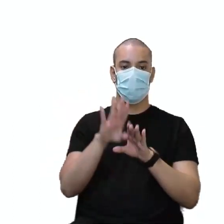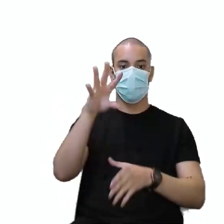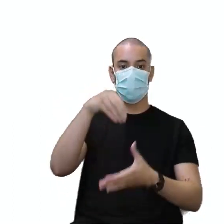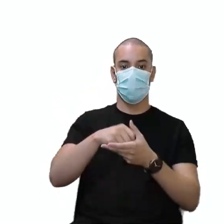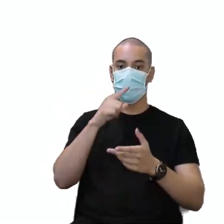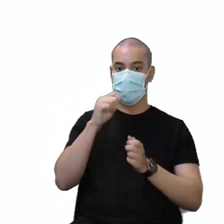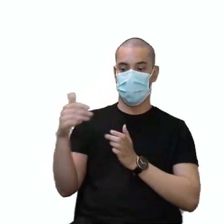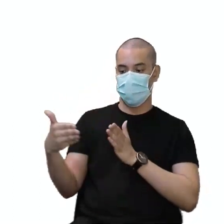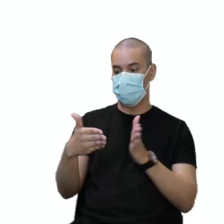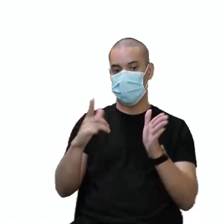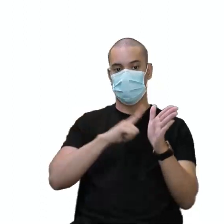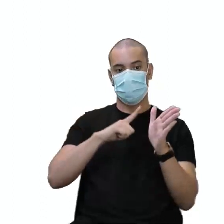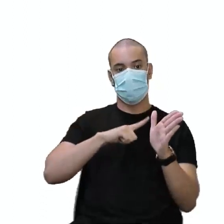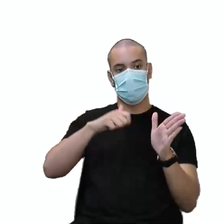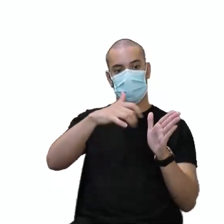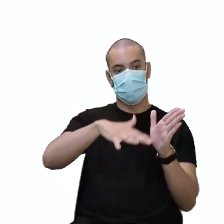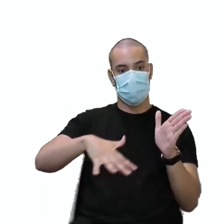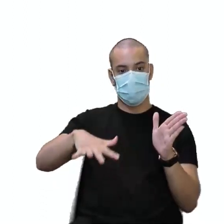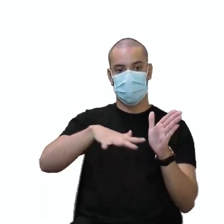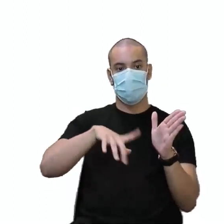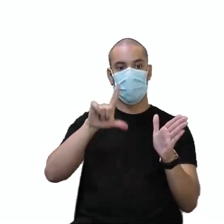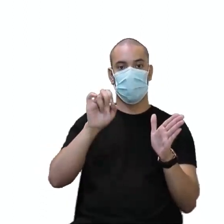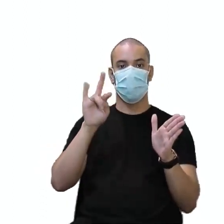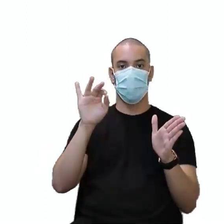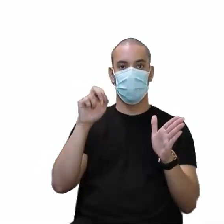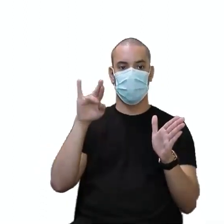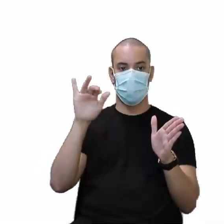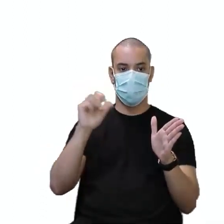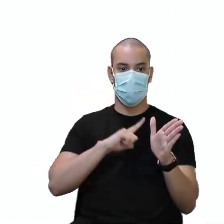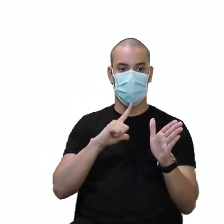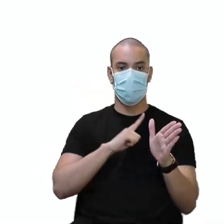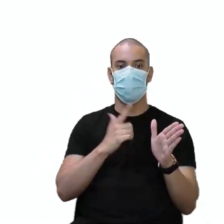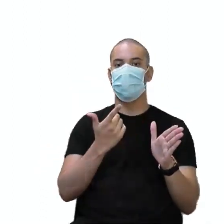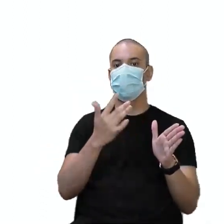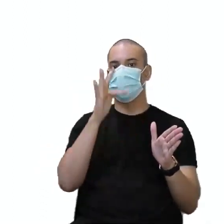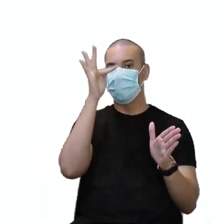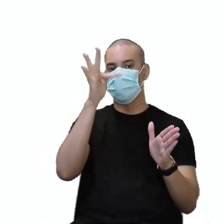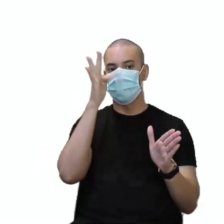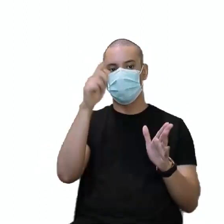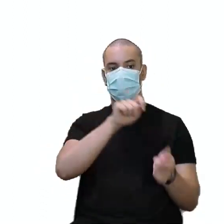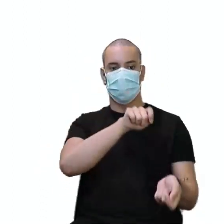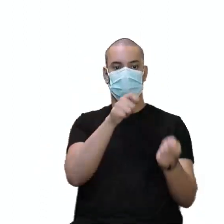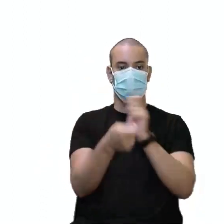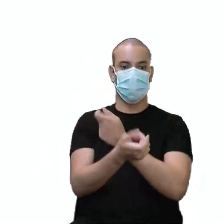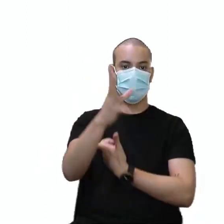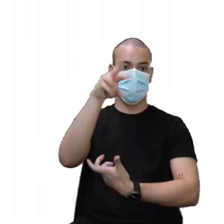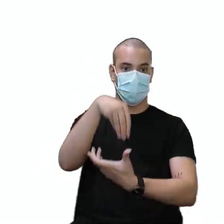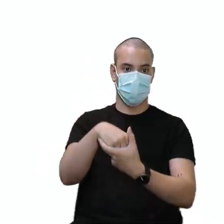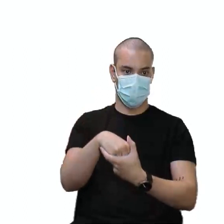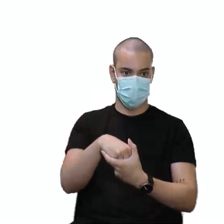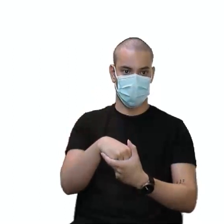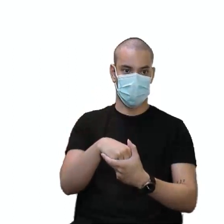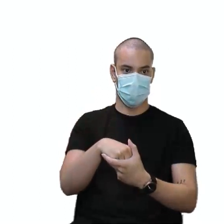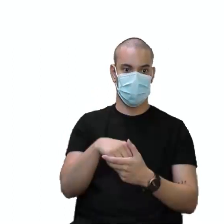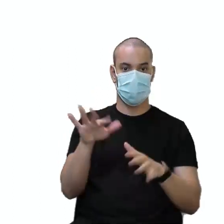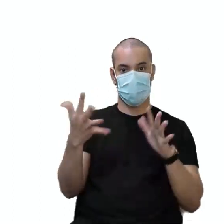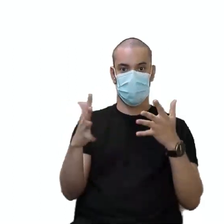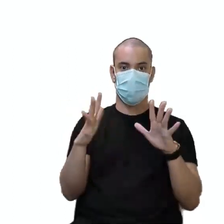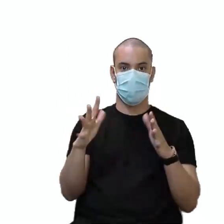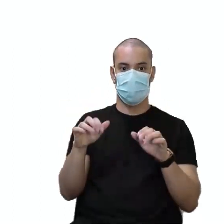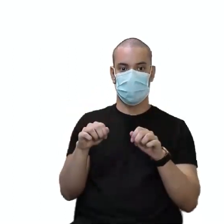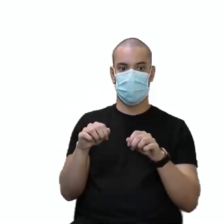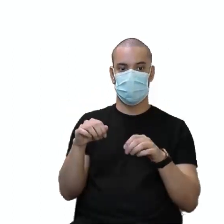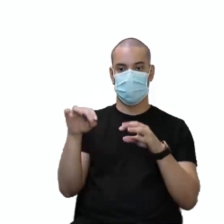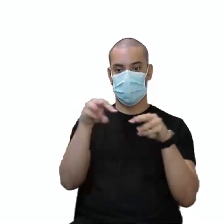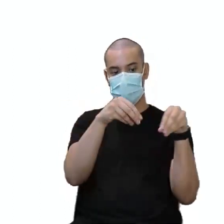aquático você tem aquela região litorânea onde você tem aquelas plantas macrófitas adaptadas ali àquele ambiente, né, de transição terra-água,